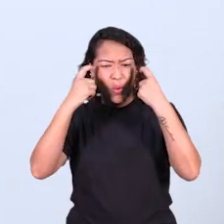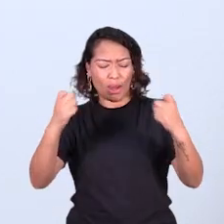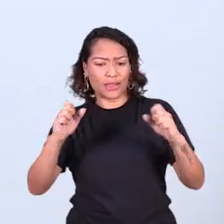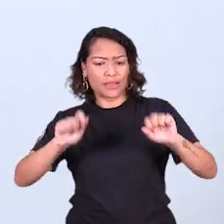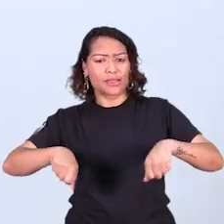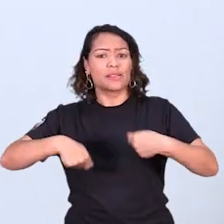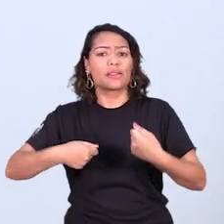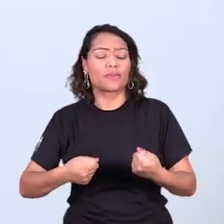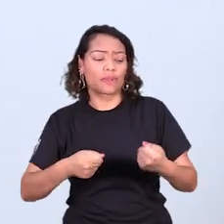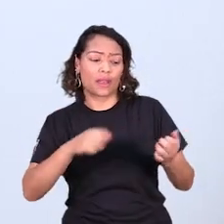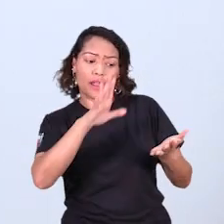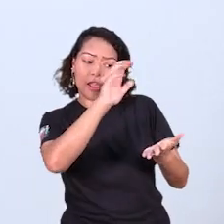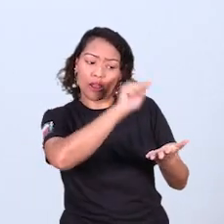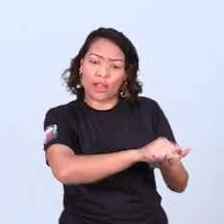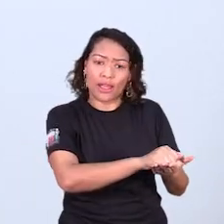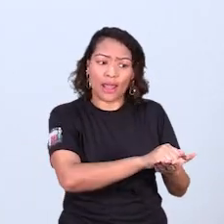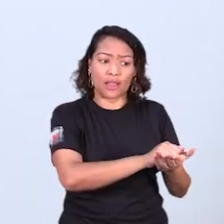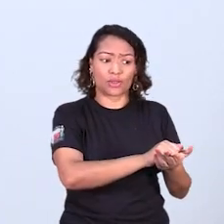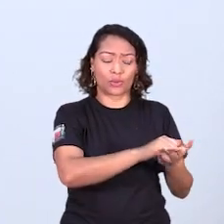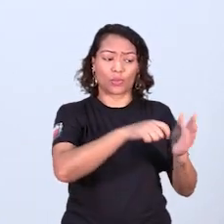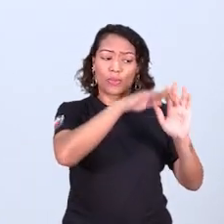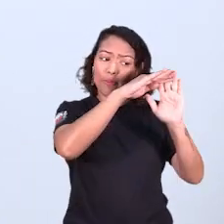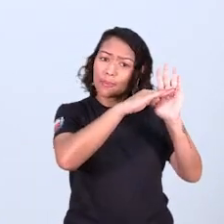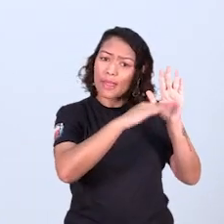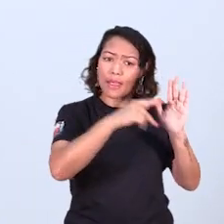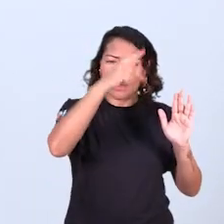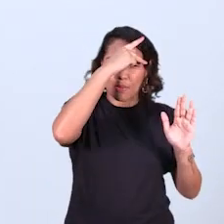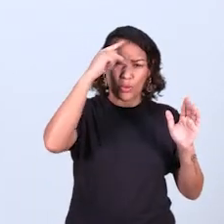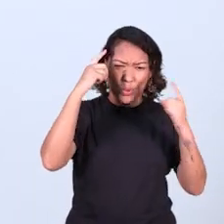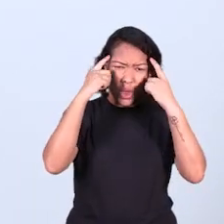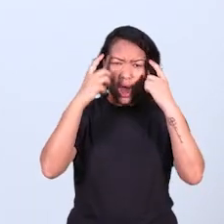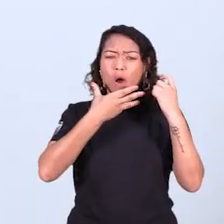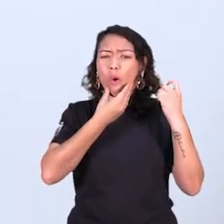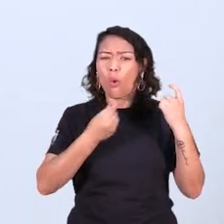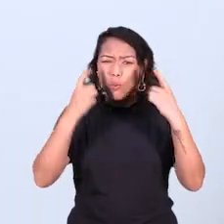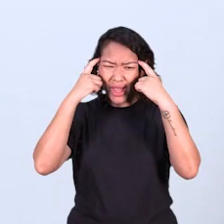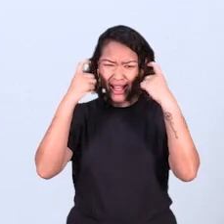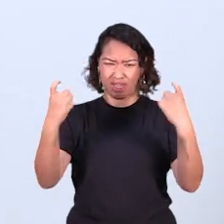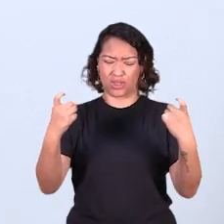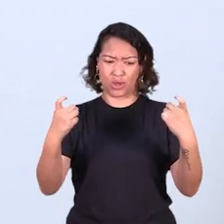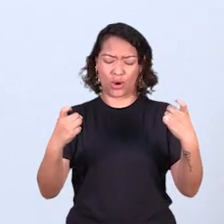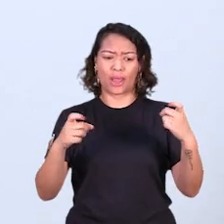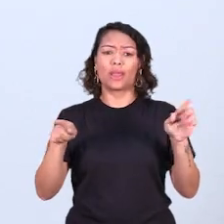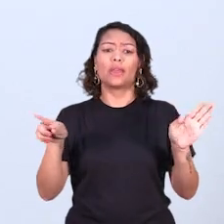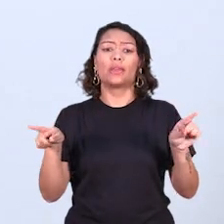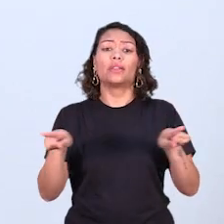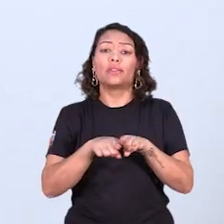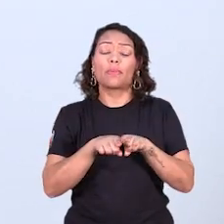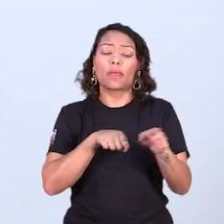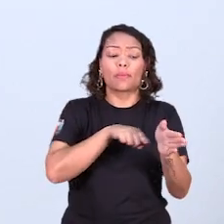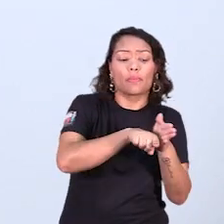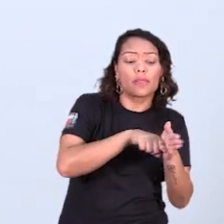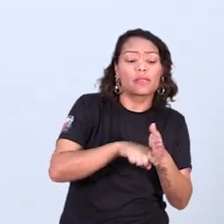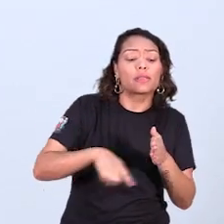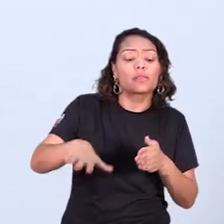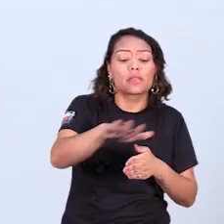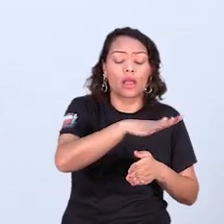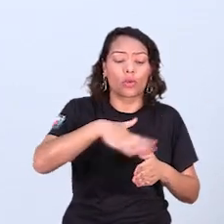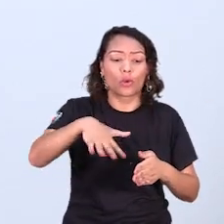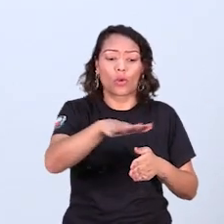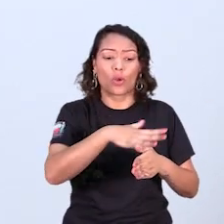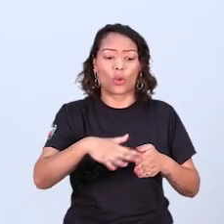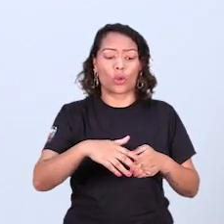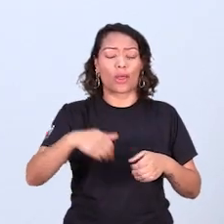cadastro teremos ali informações sobre os agressores, o mapeamento das áreas mais vulneráveis para poder